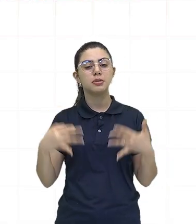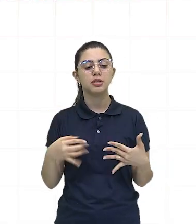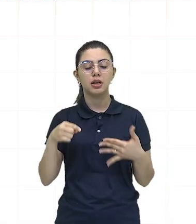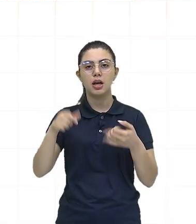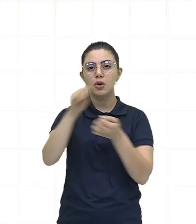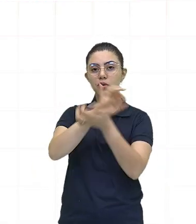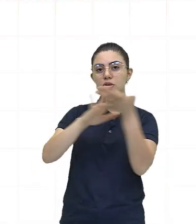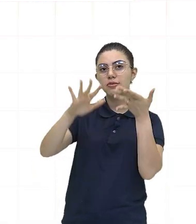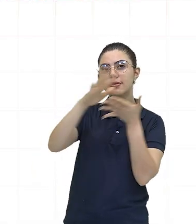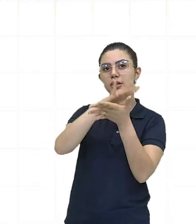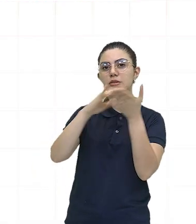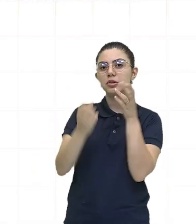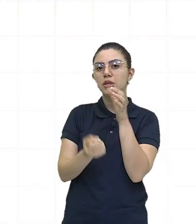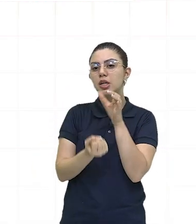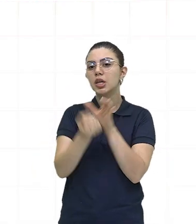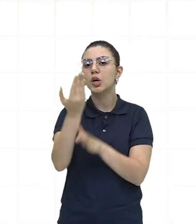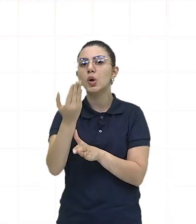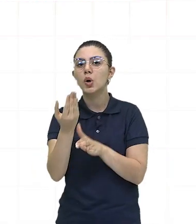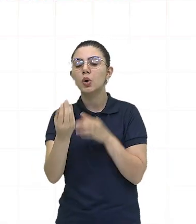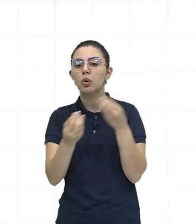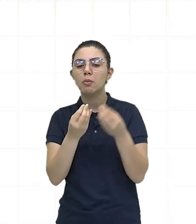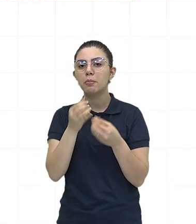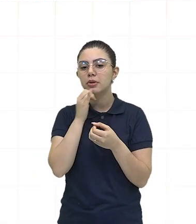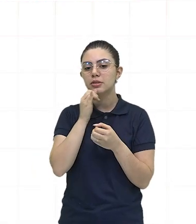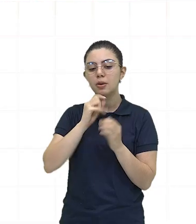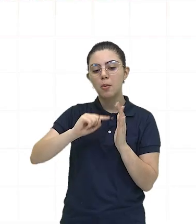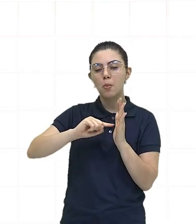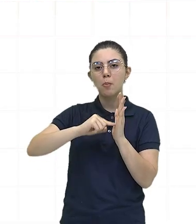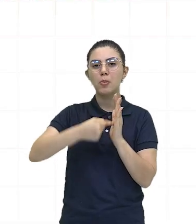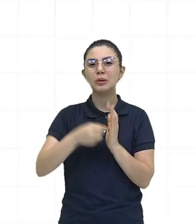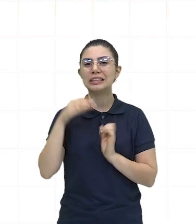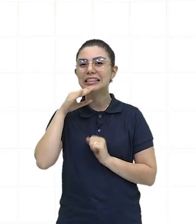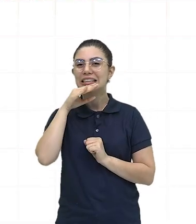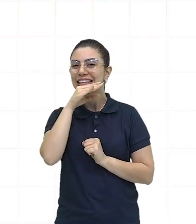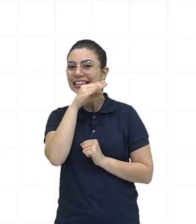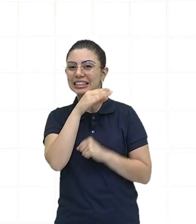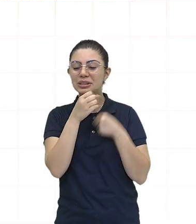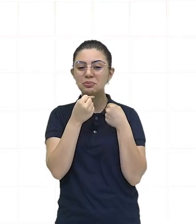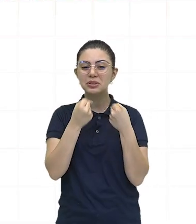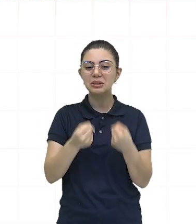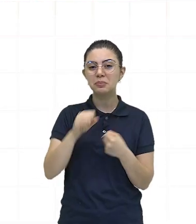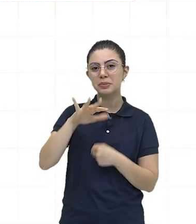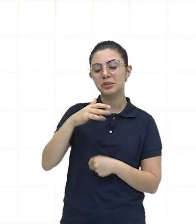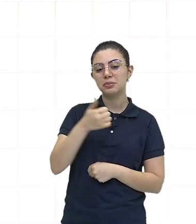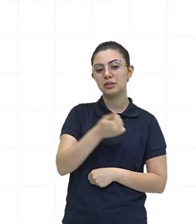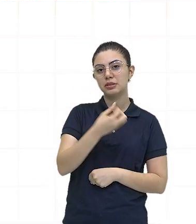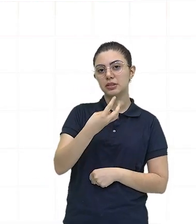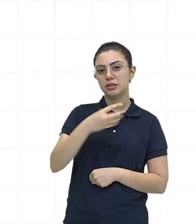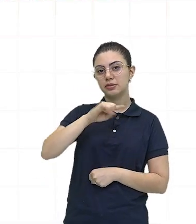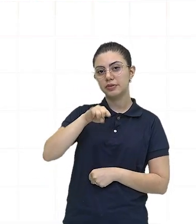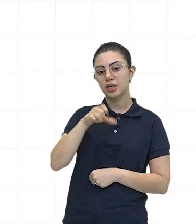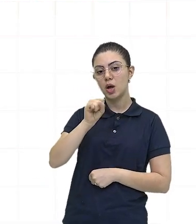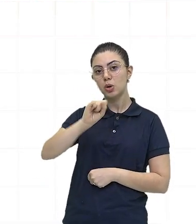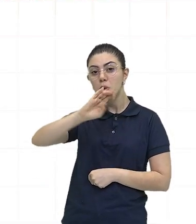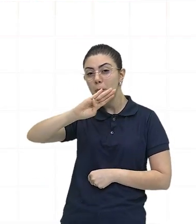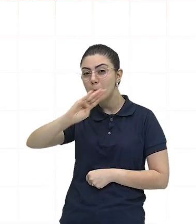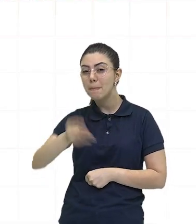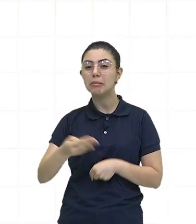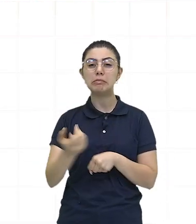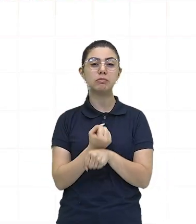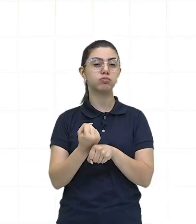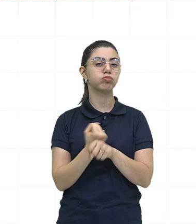ali a partir de um ponto extremamente quente e denso, há cerca de 13,8 bilhões de